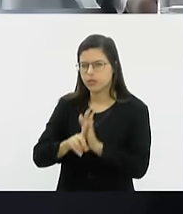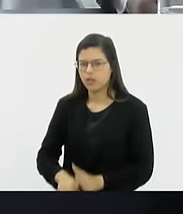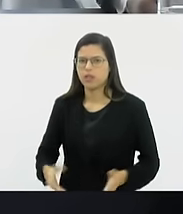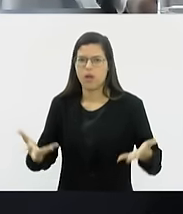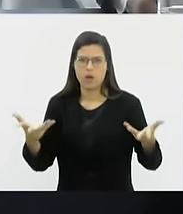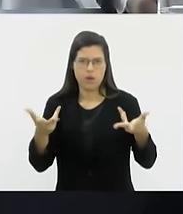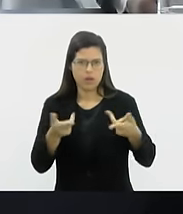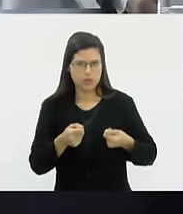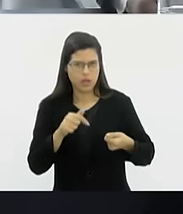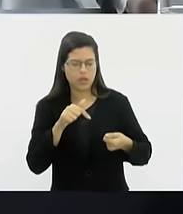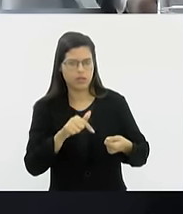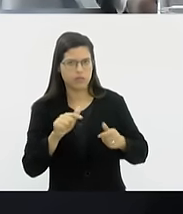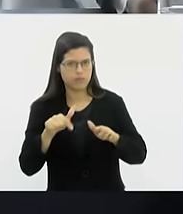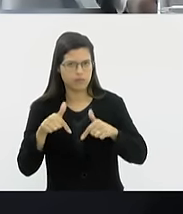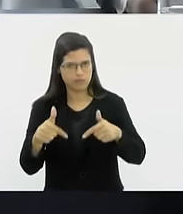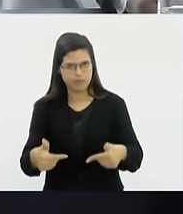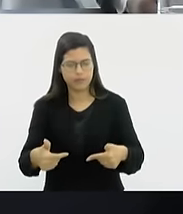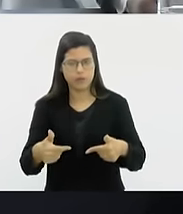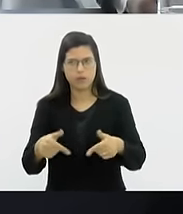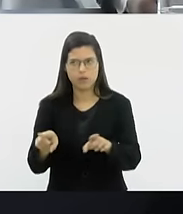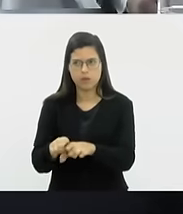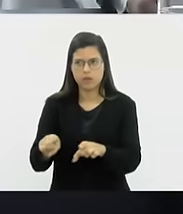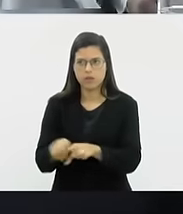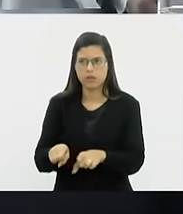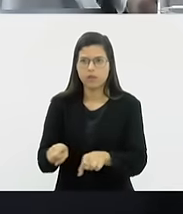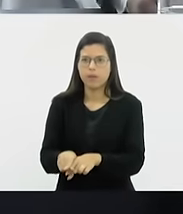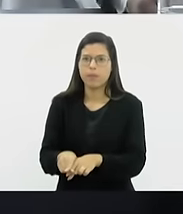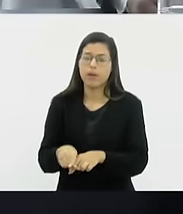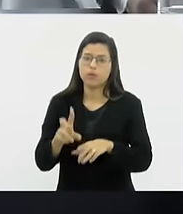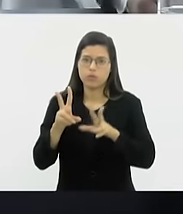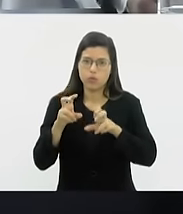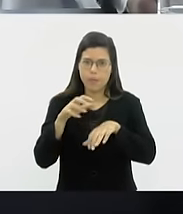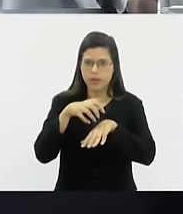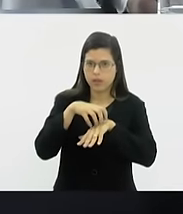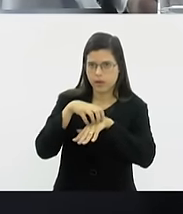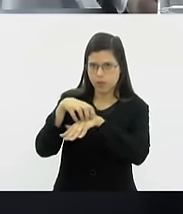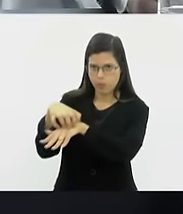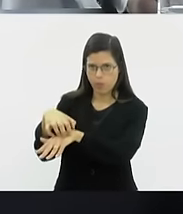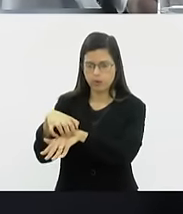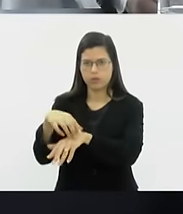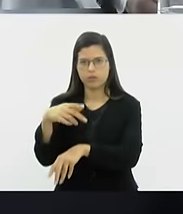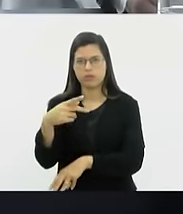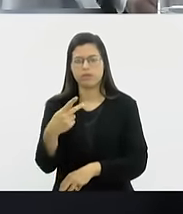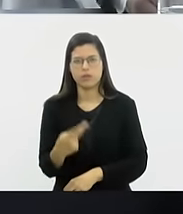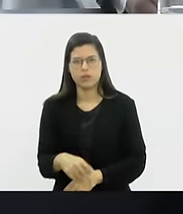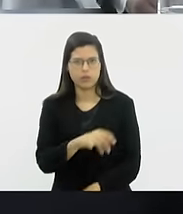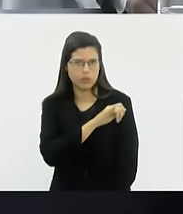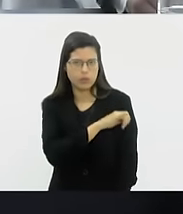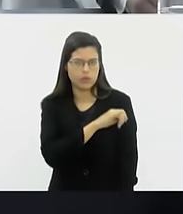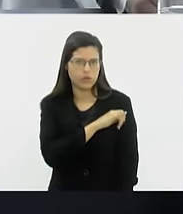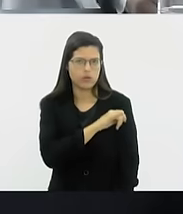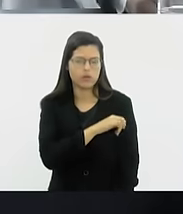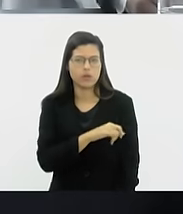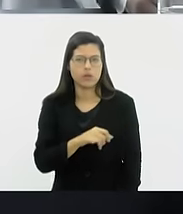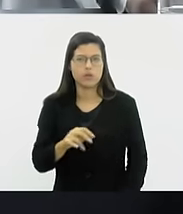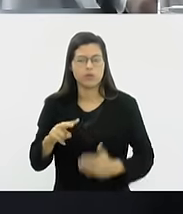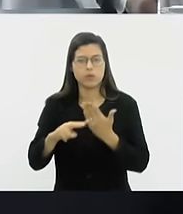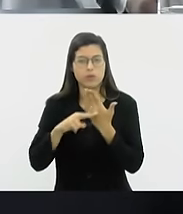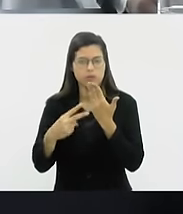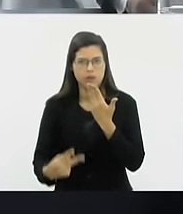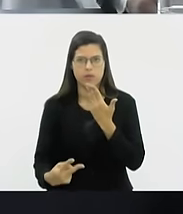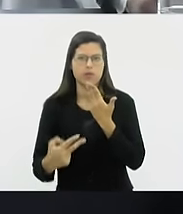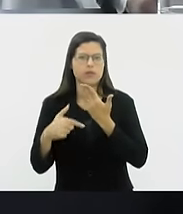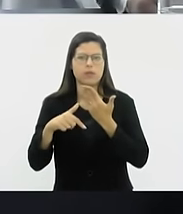serviços delegados, e, obviamente, inclui os serviços delegados de transporte no Rio de Janeiro, e, por consequência, ser o